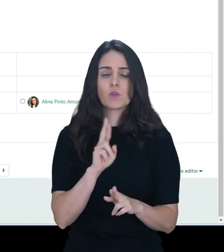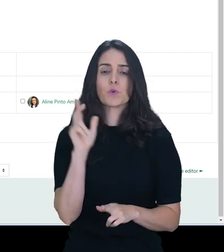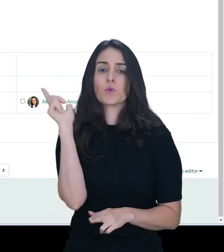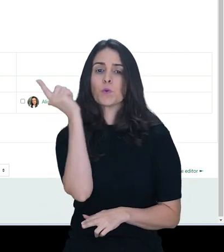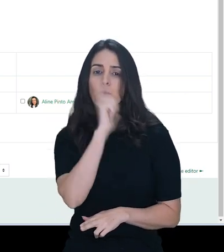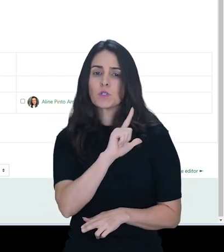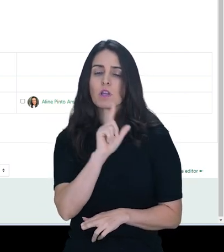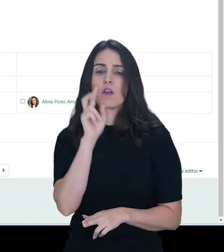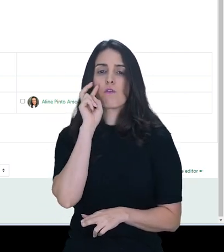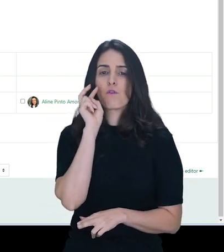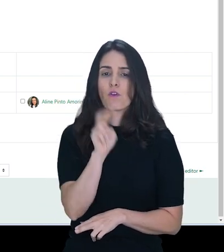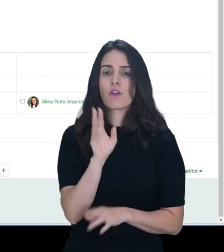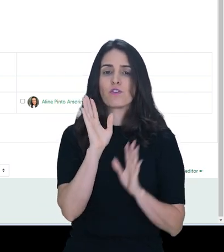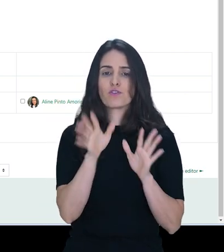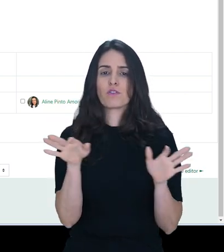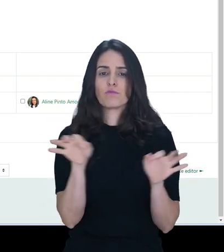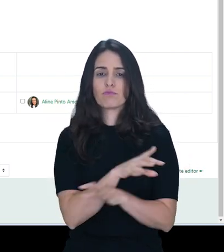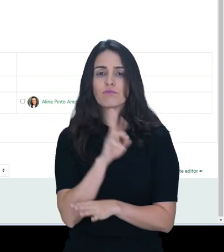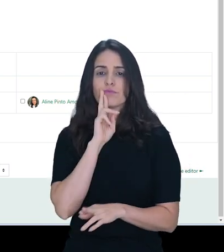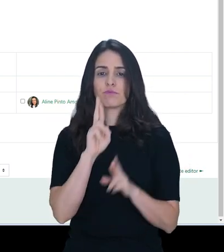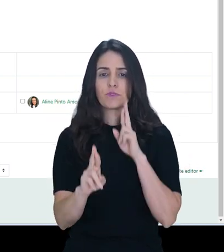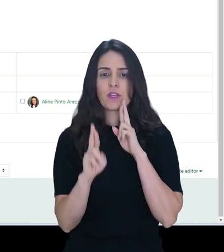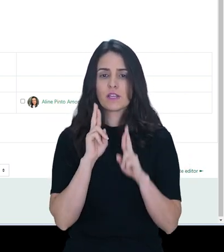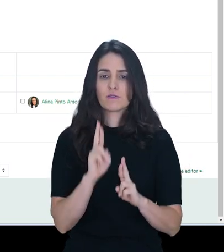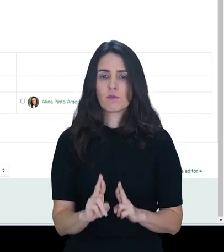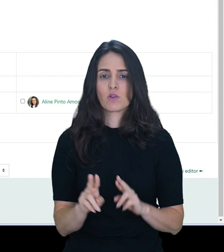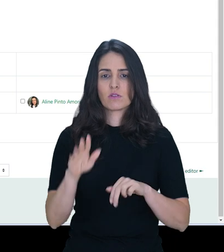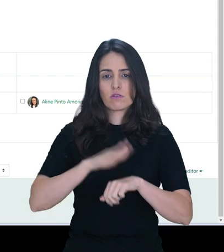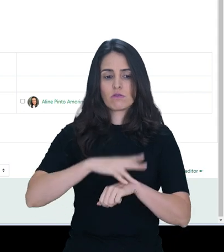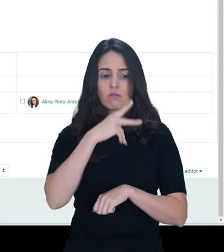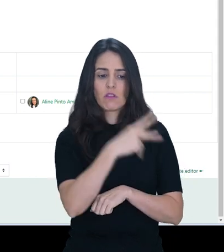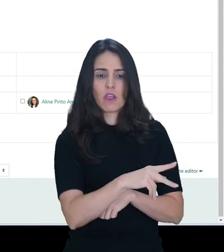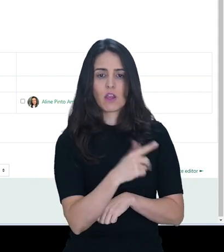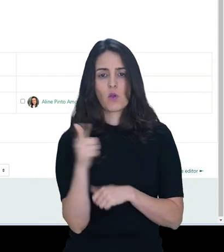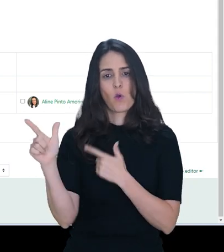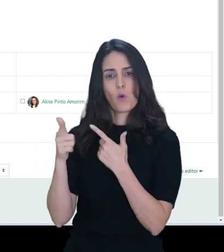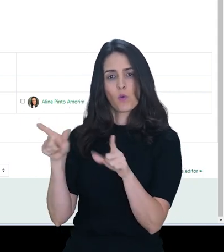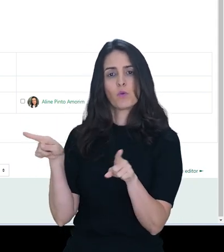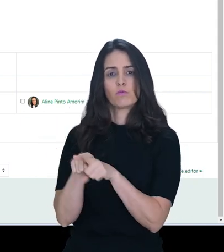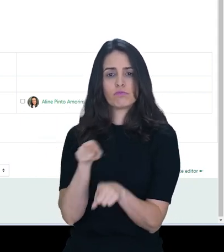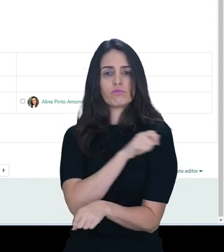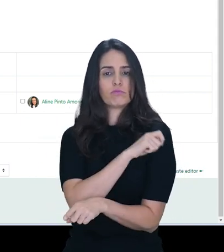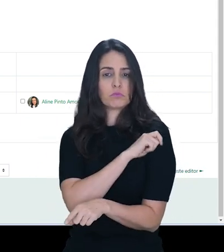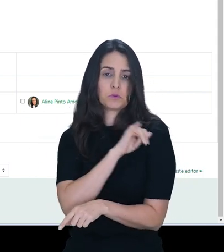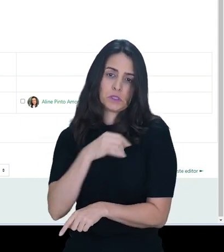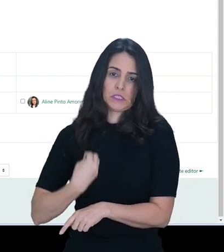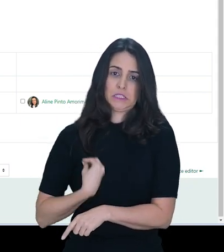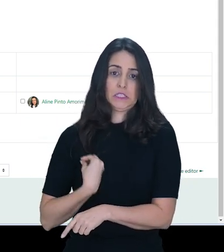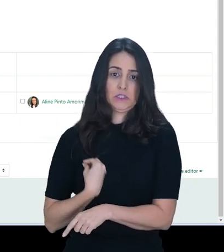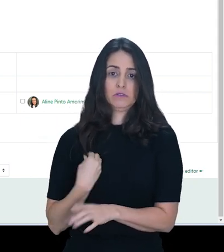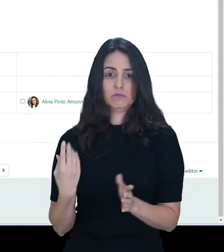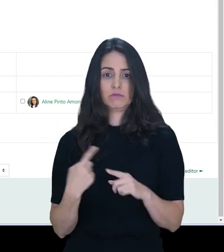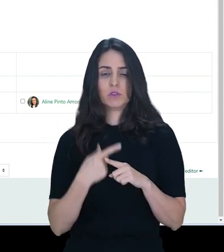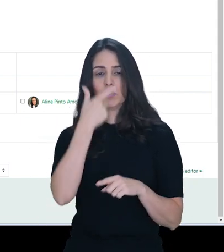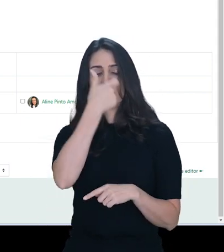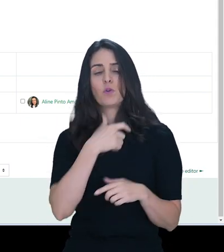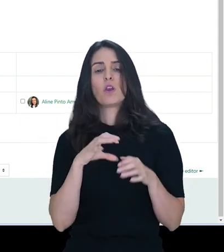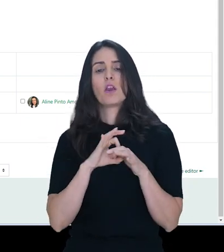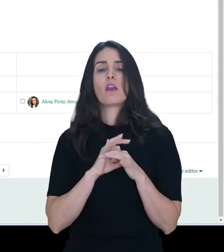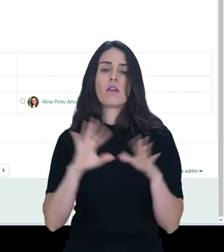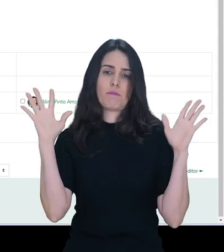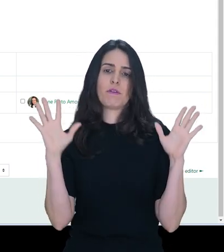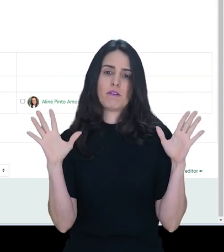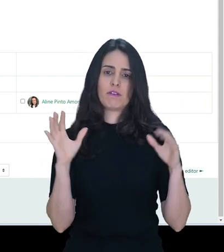ele já consegue ver, então, as respostas dele e dos demais colegas, se houver, porque eu configurei